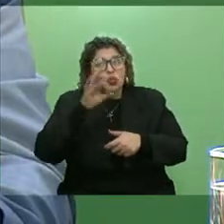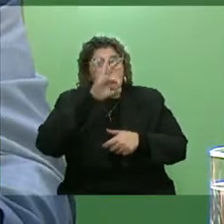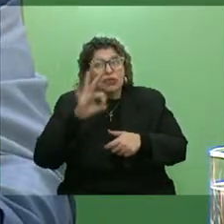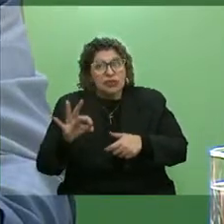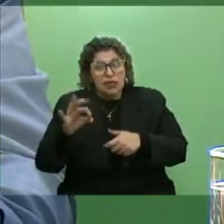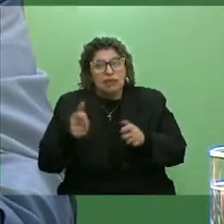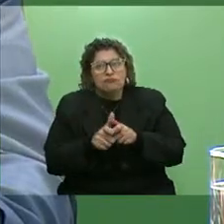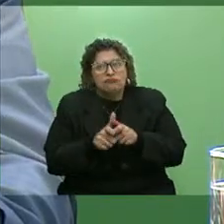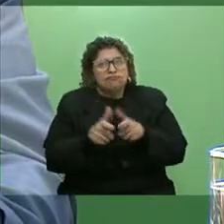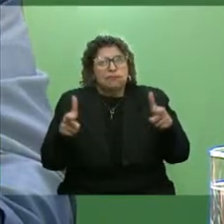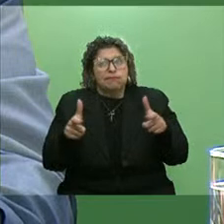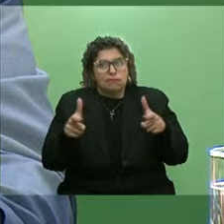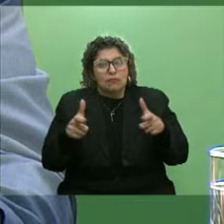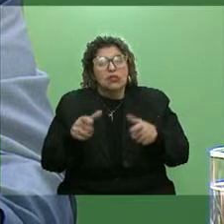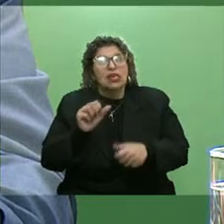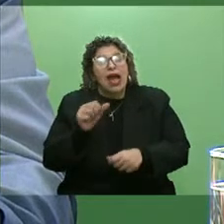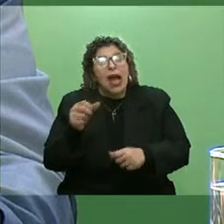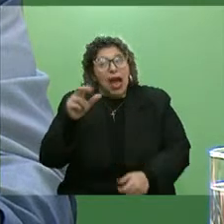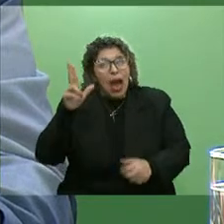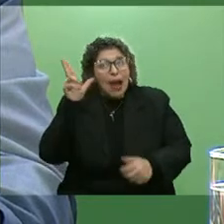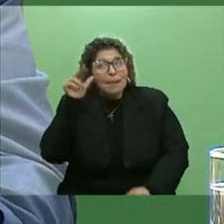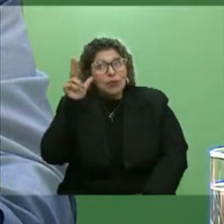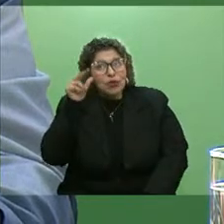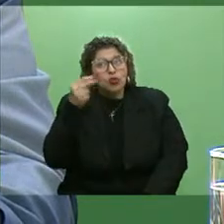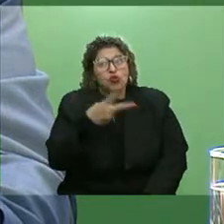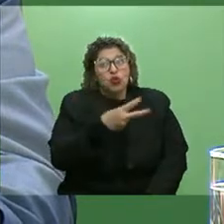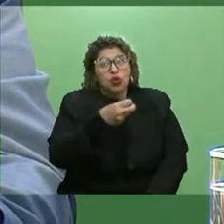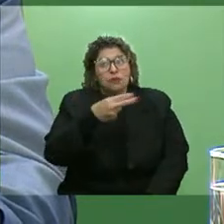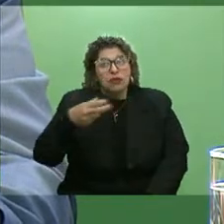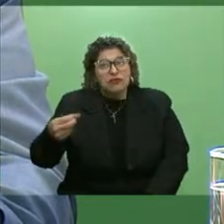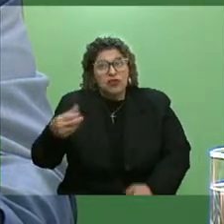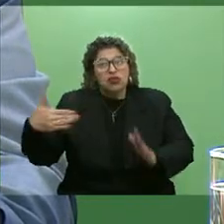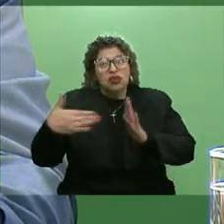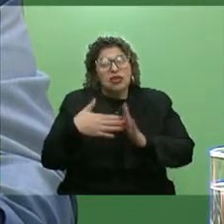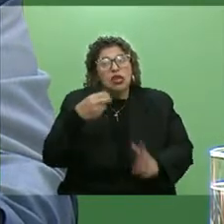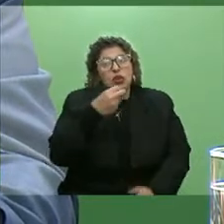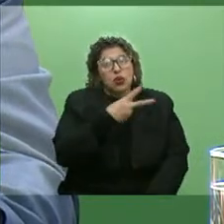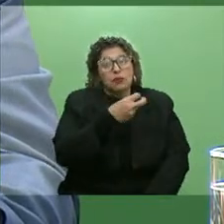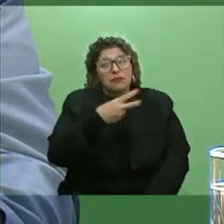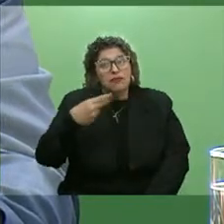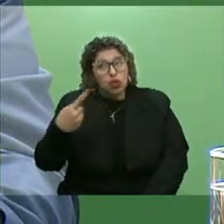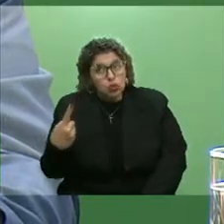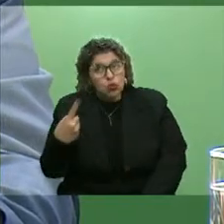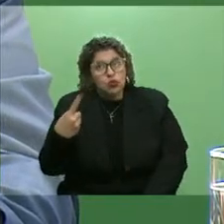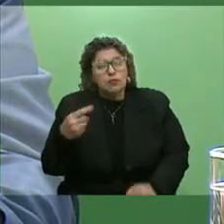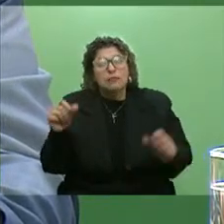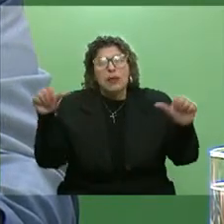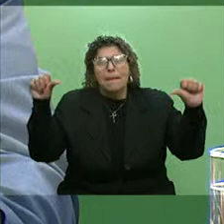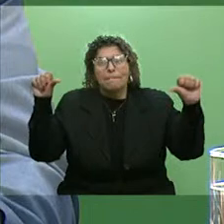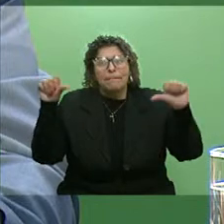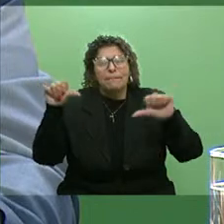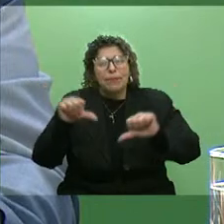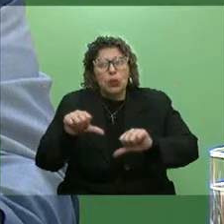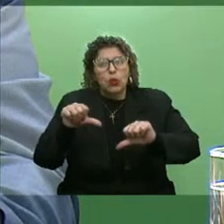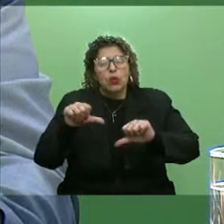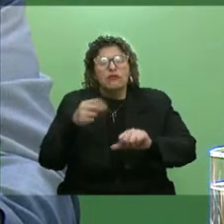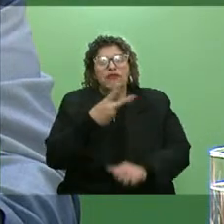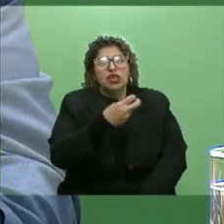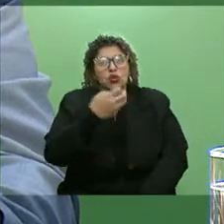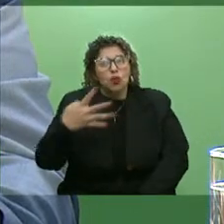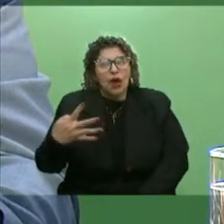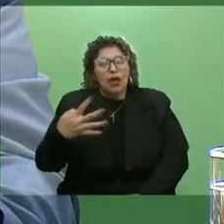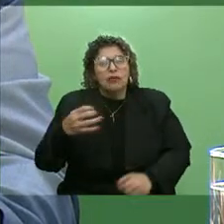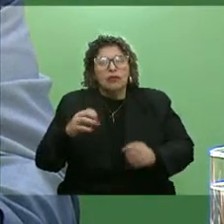em Porto Alegre de abril de 2020 para abril de 2021. Uma queda de 24% no